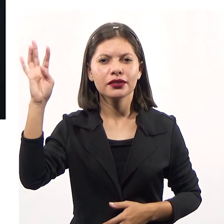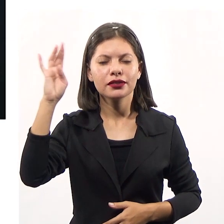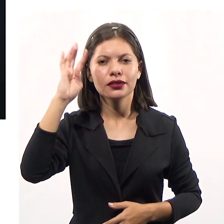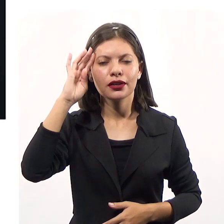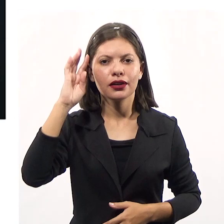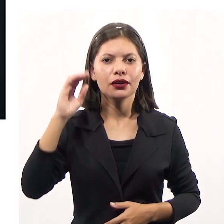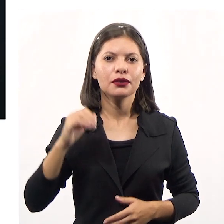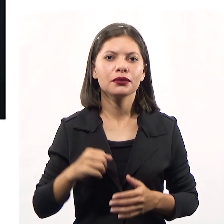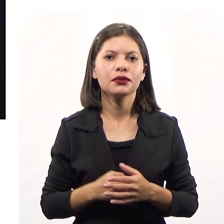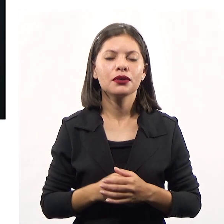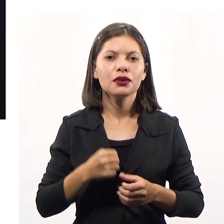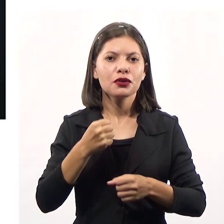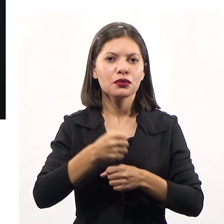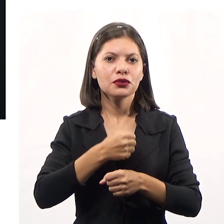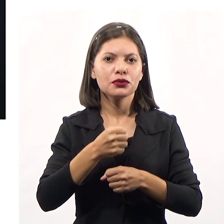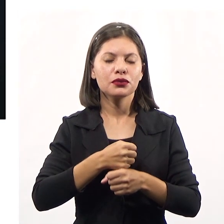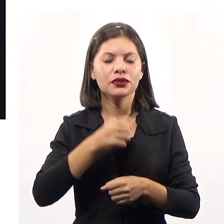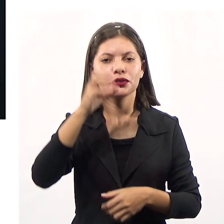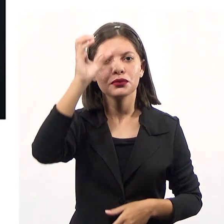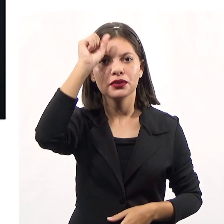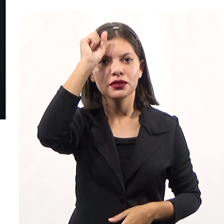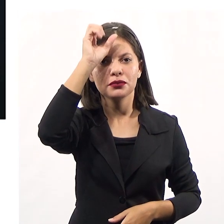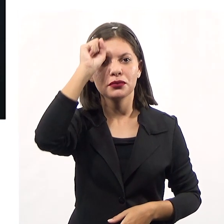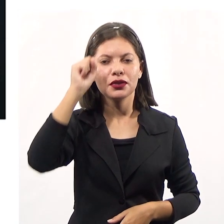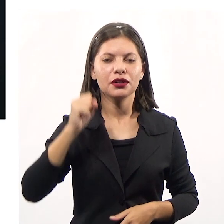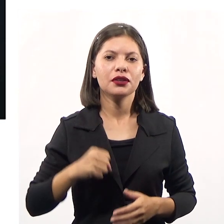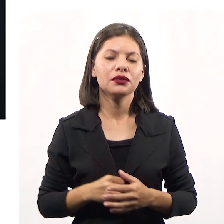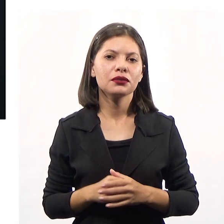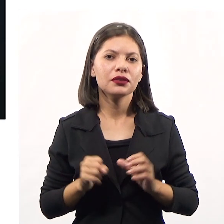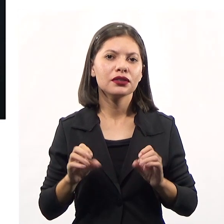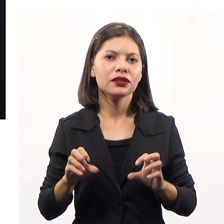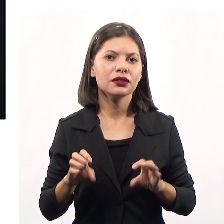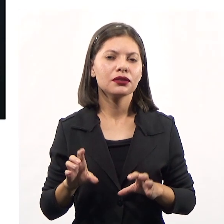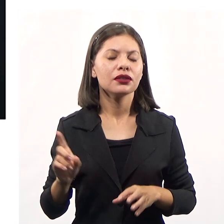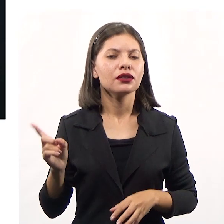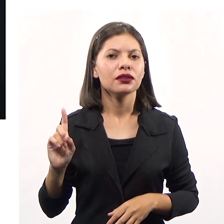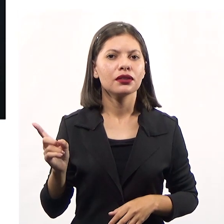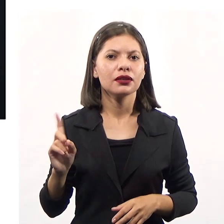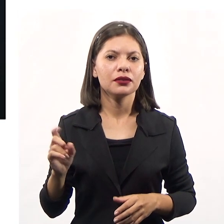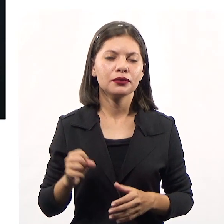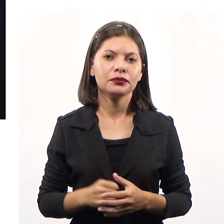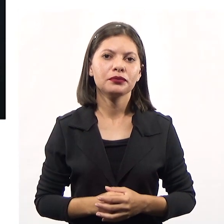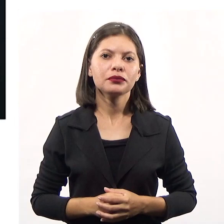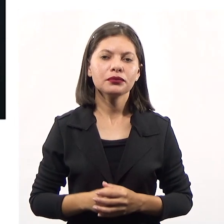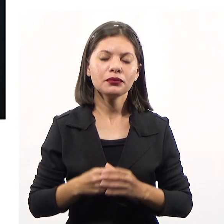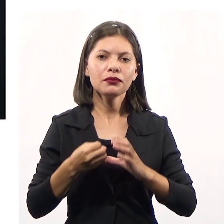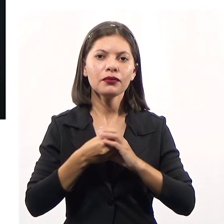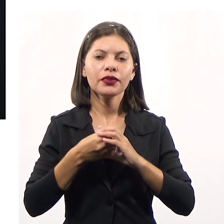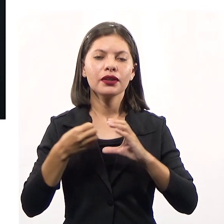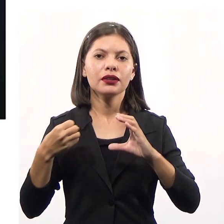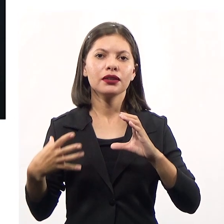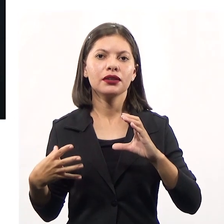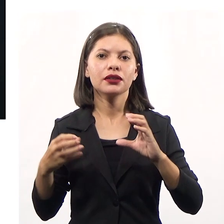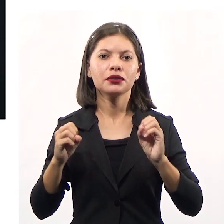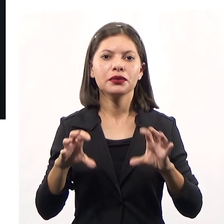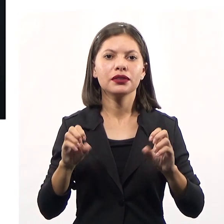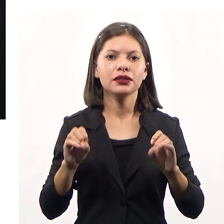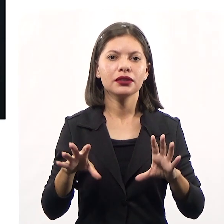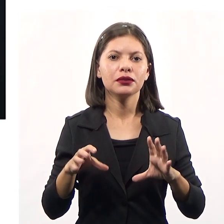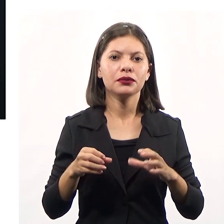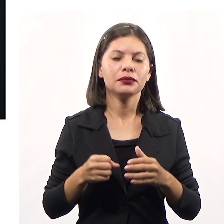reflexão, construção do conhecimento e menos instrucional, né? Que é mais uma característica do